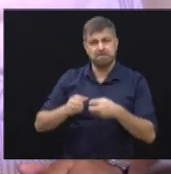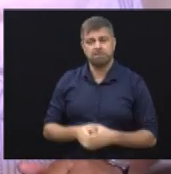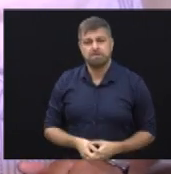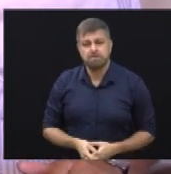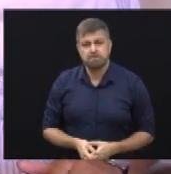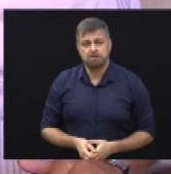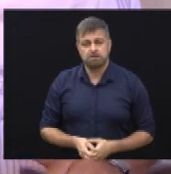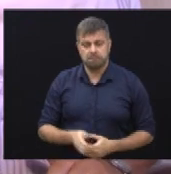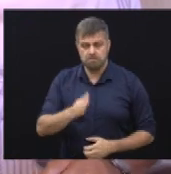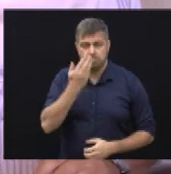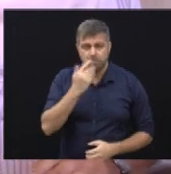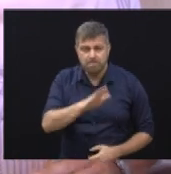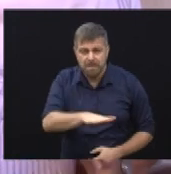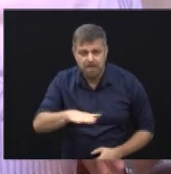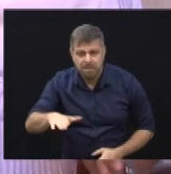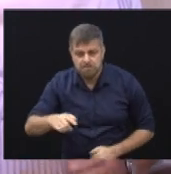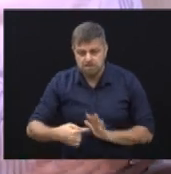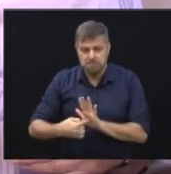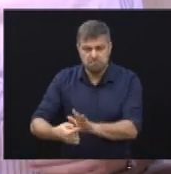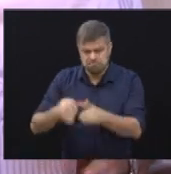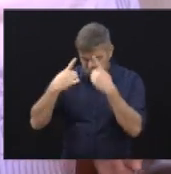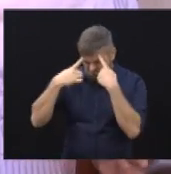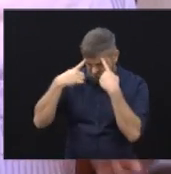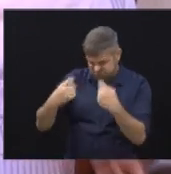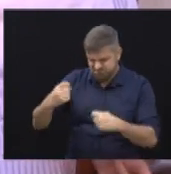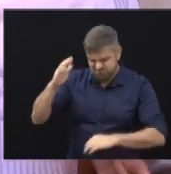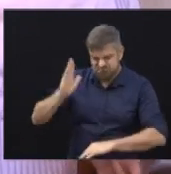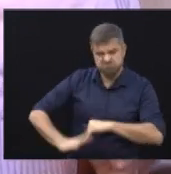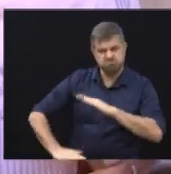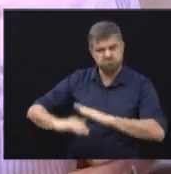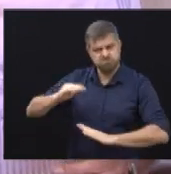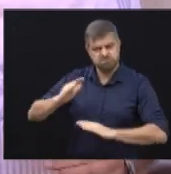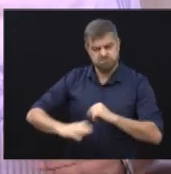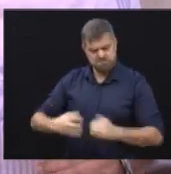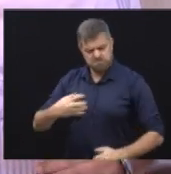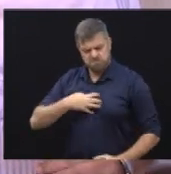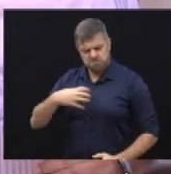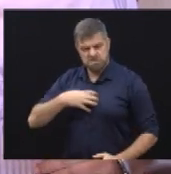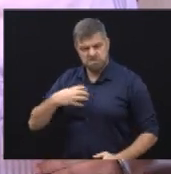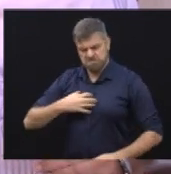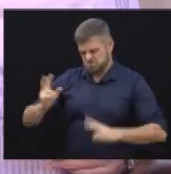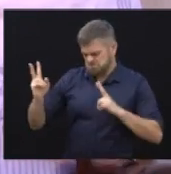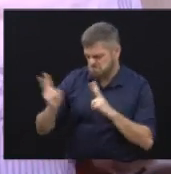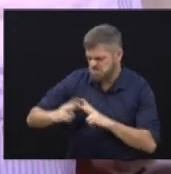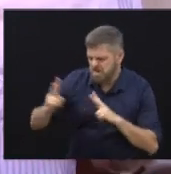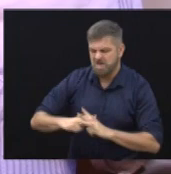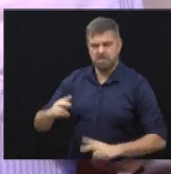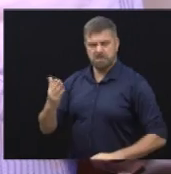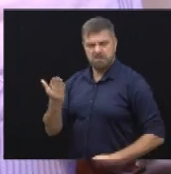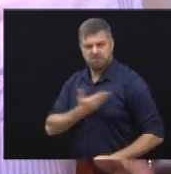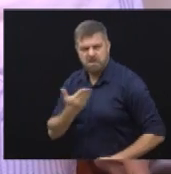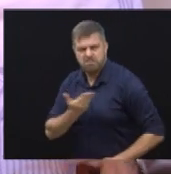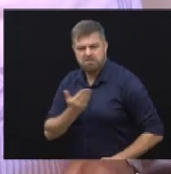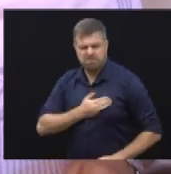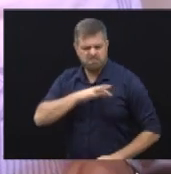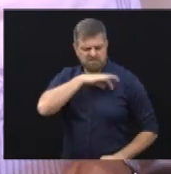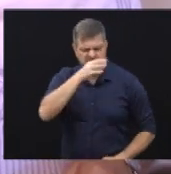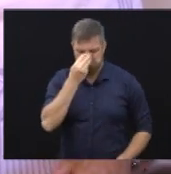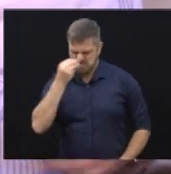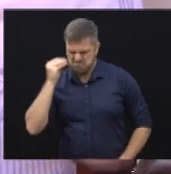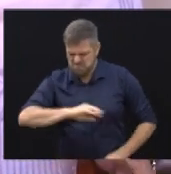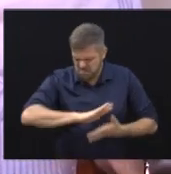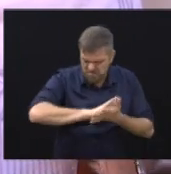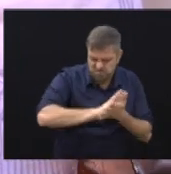em relação a uma criança demonstrar violência com colegas, com familiares,